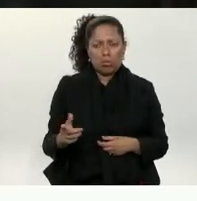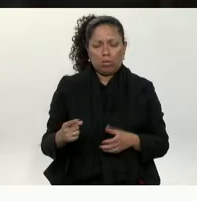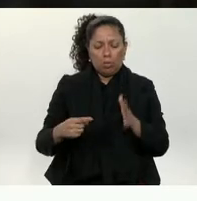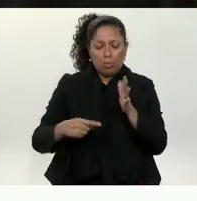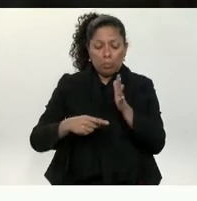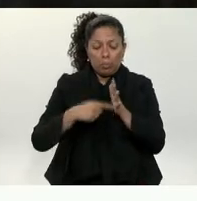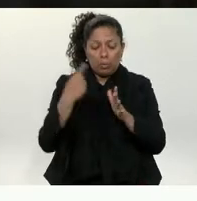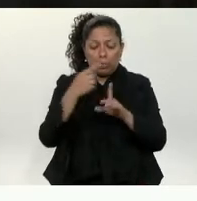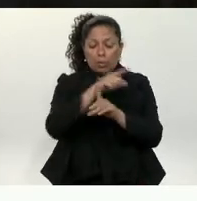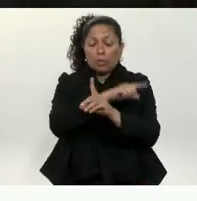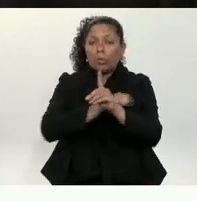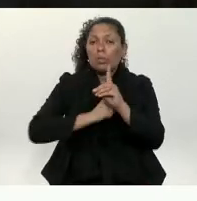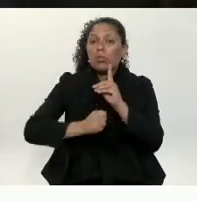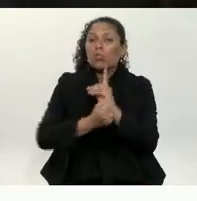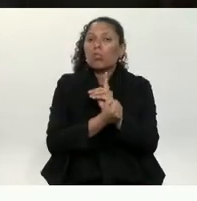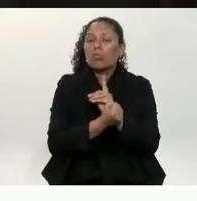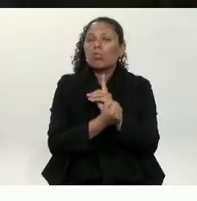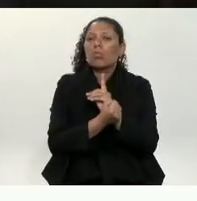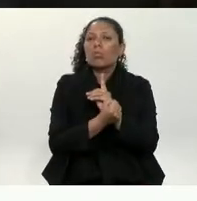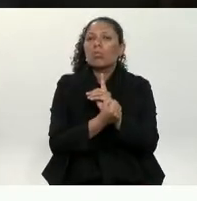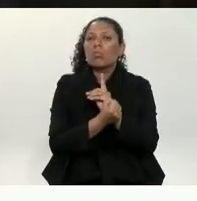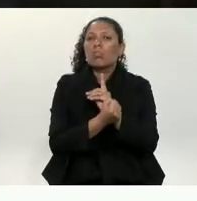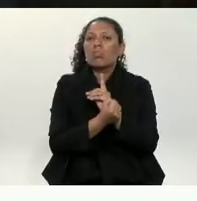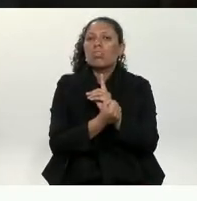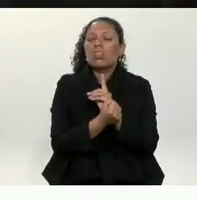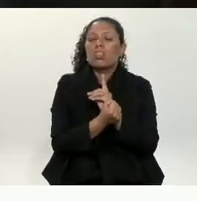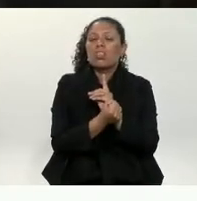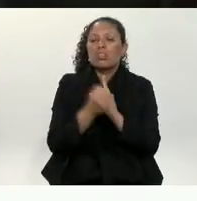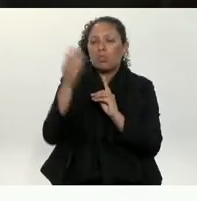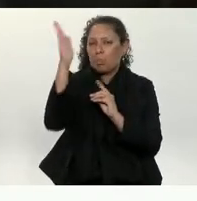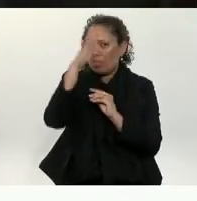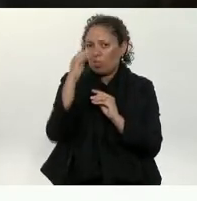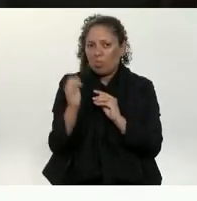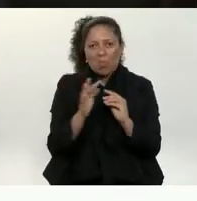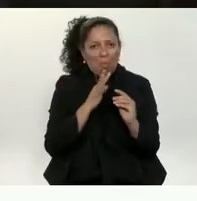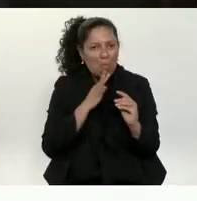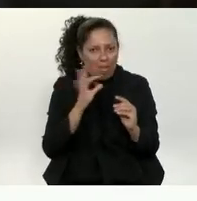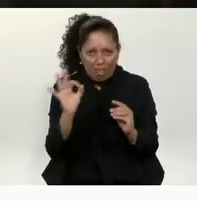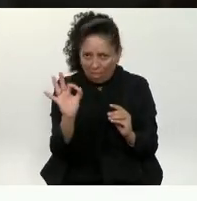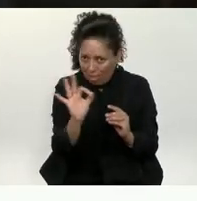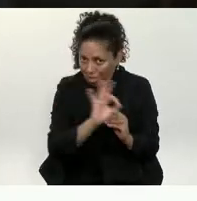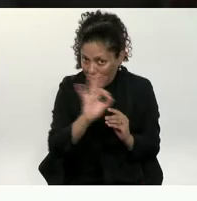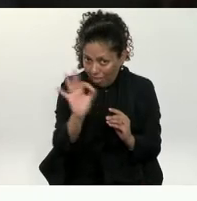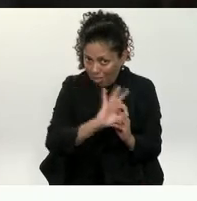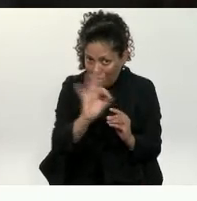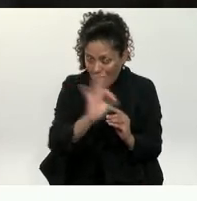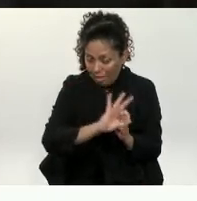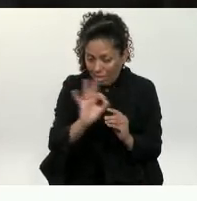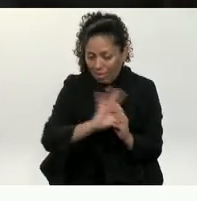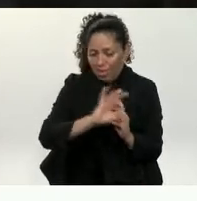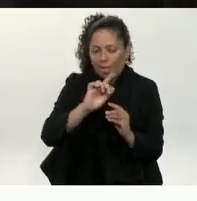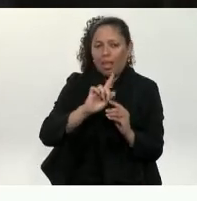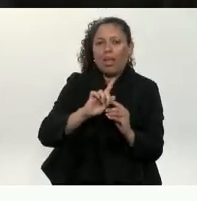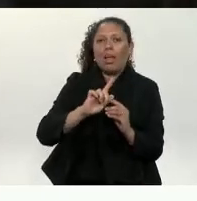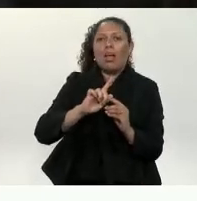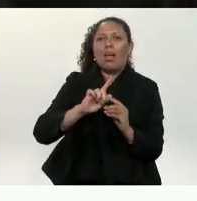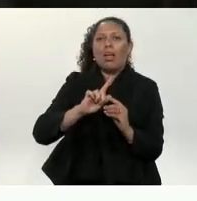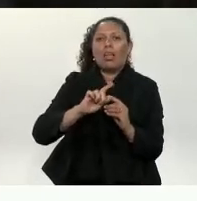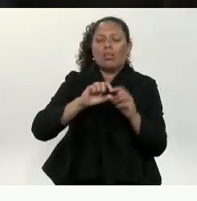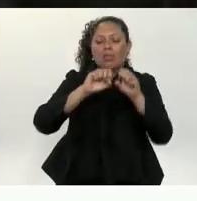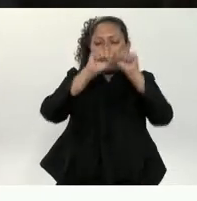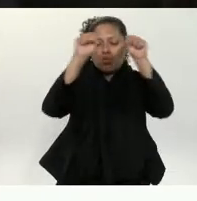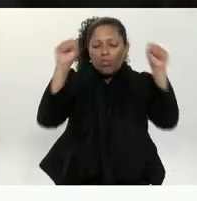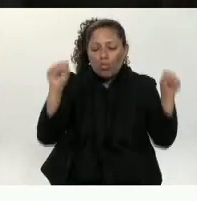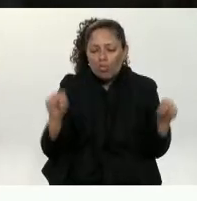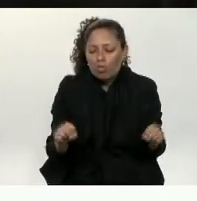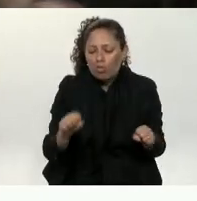que a sociedade brasileira é desinformada ao máximo sobre como realmente acontece o mercado de